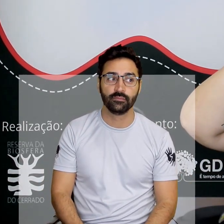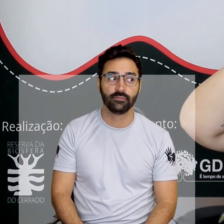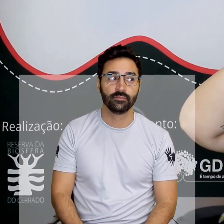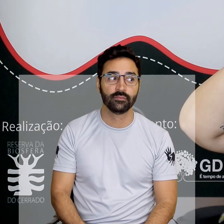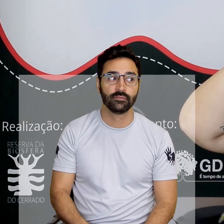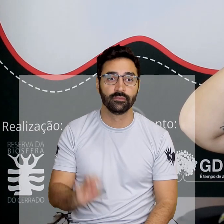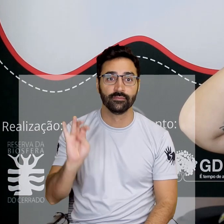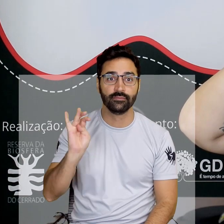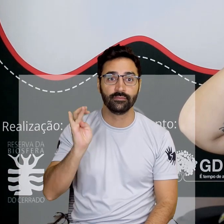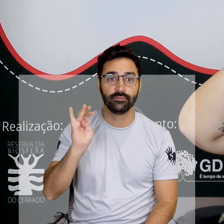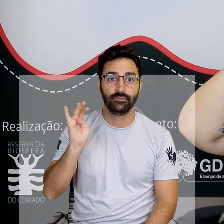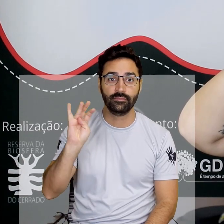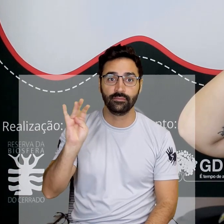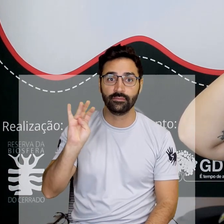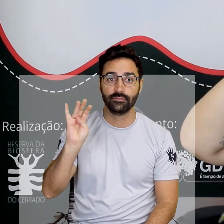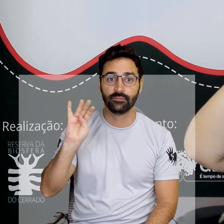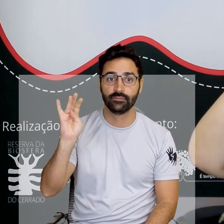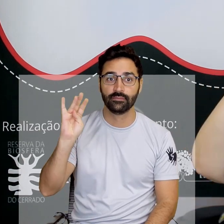Noivo.